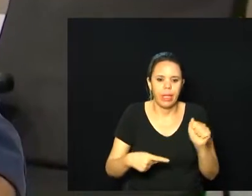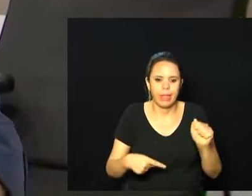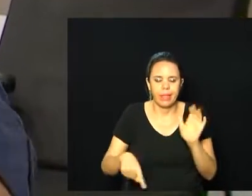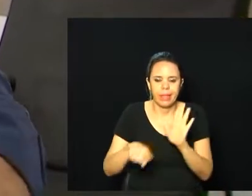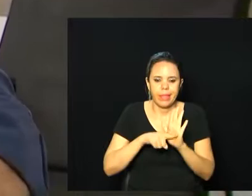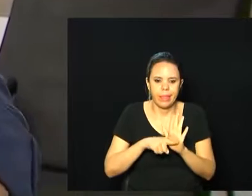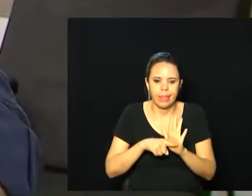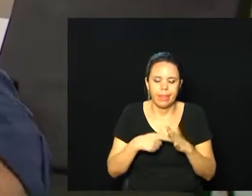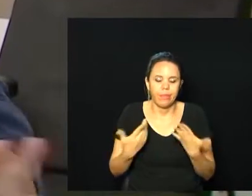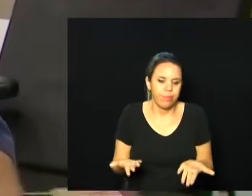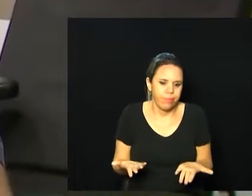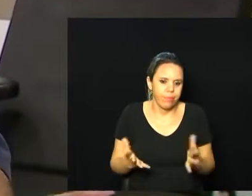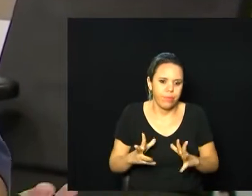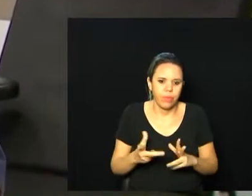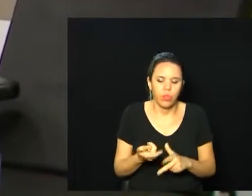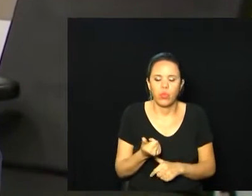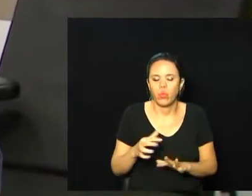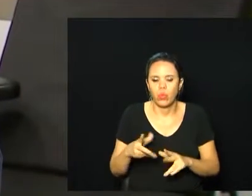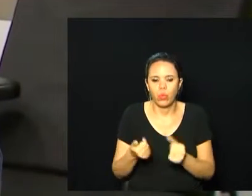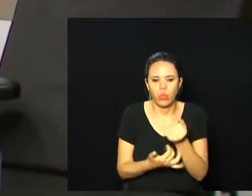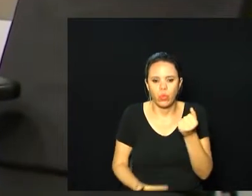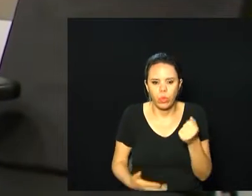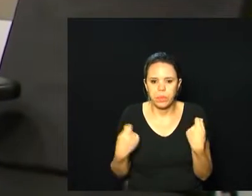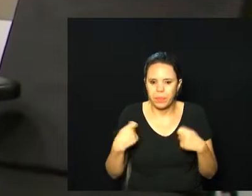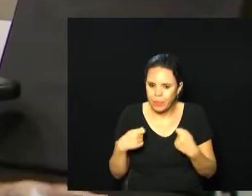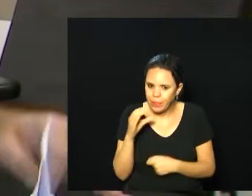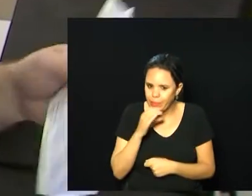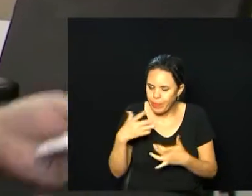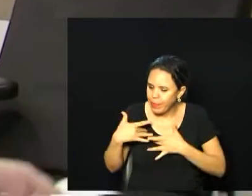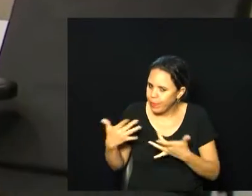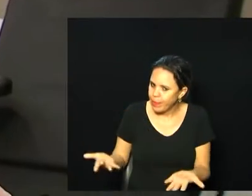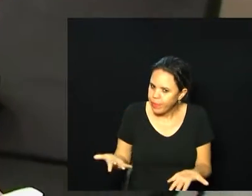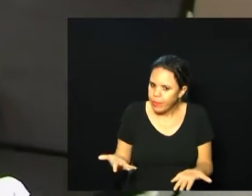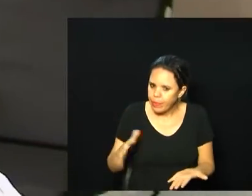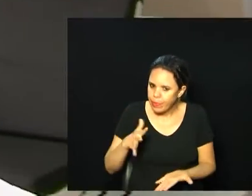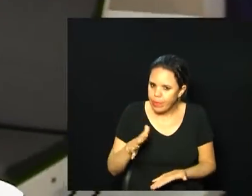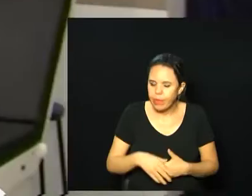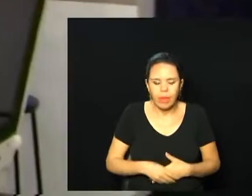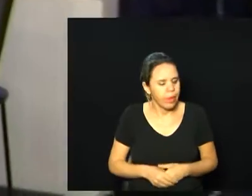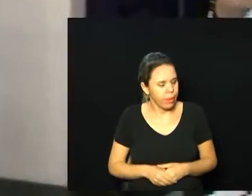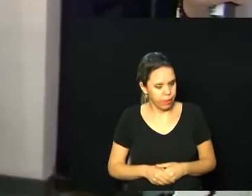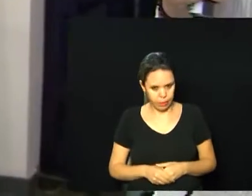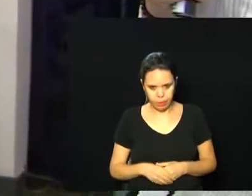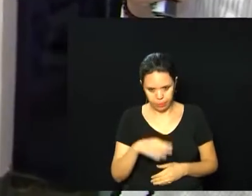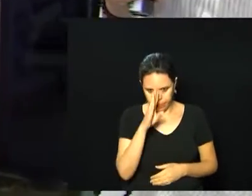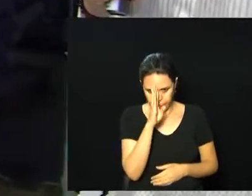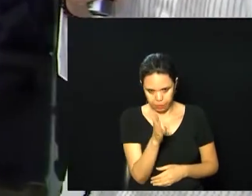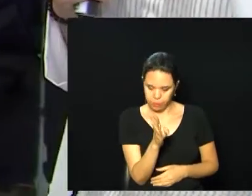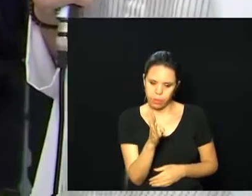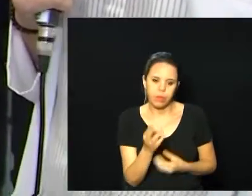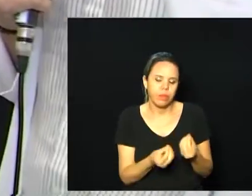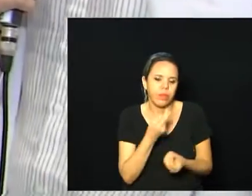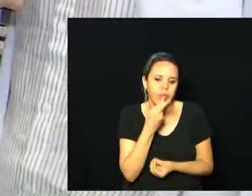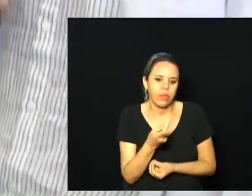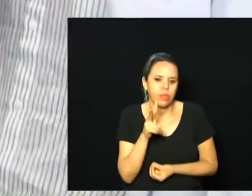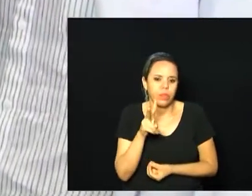negativo. Então, quer dizer, praticamente todos os tipos de sangue. É mais ou menos por aí, né, doutor? Principalmente, como disse